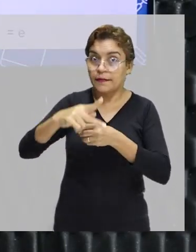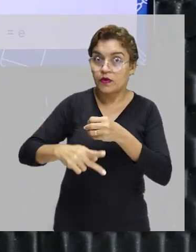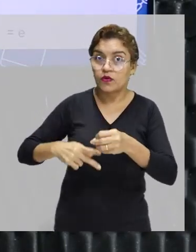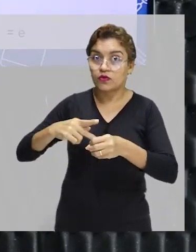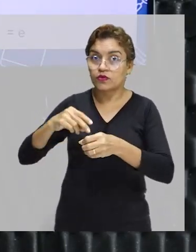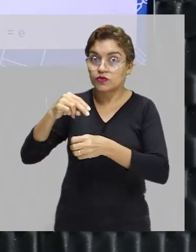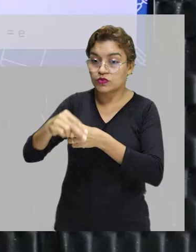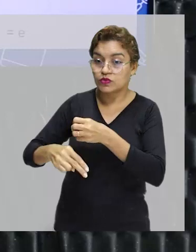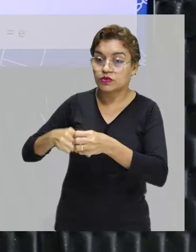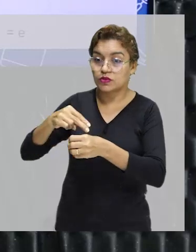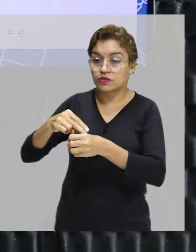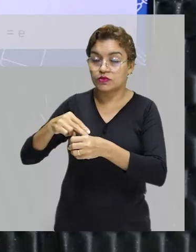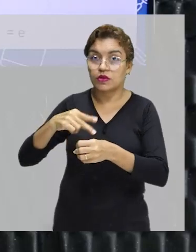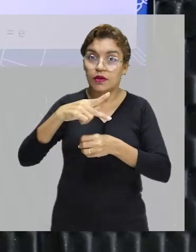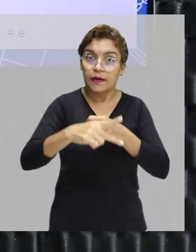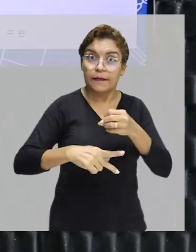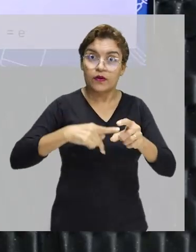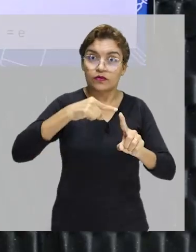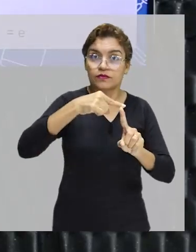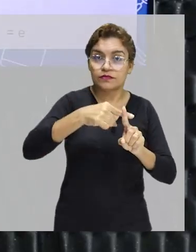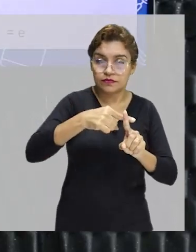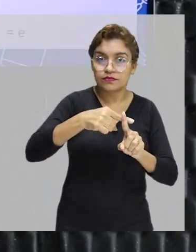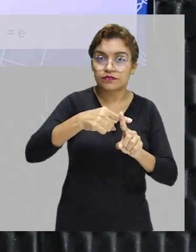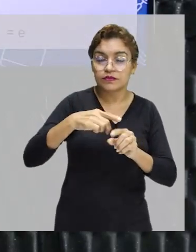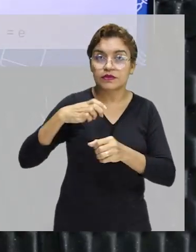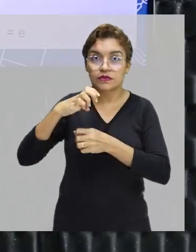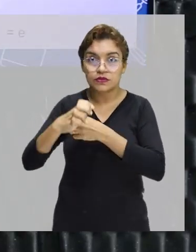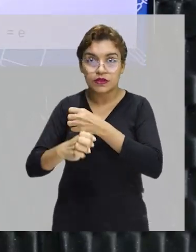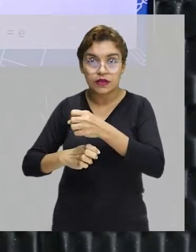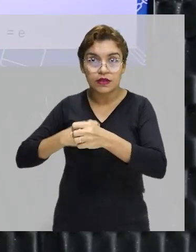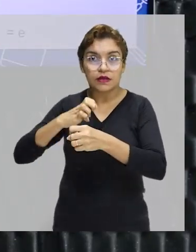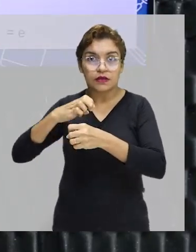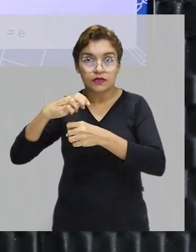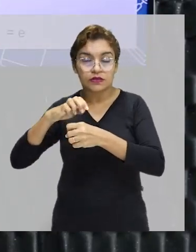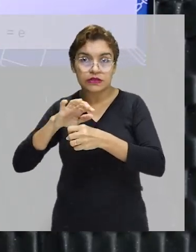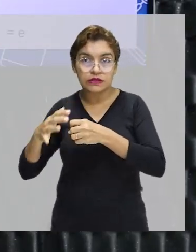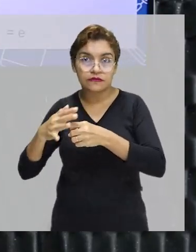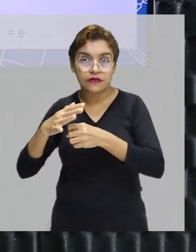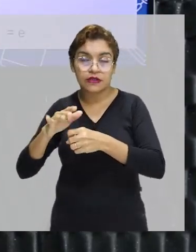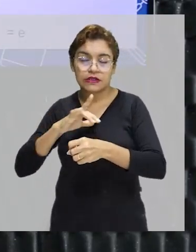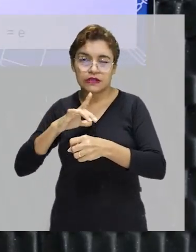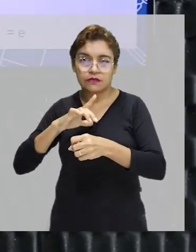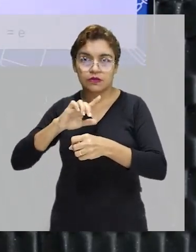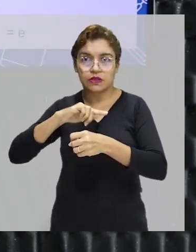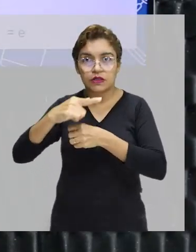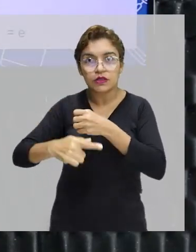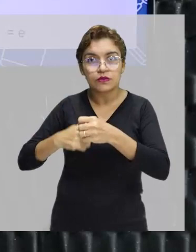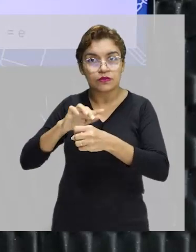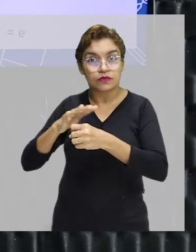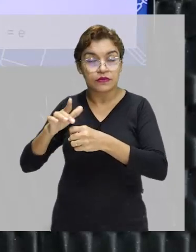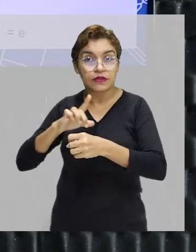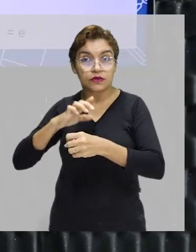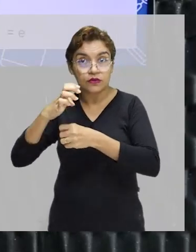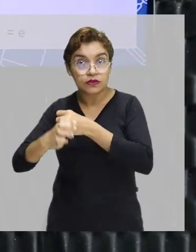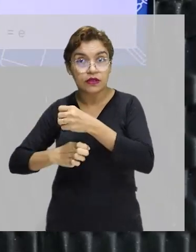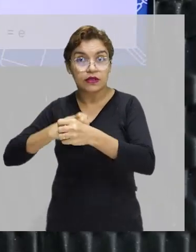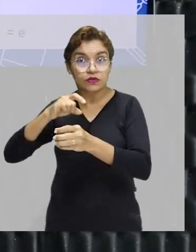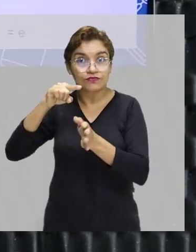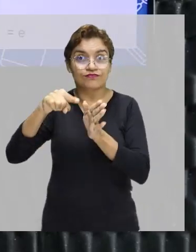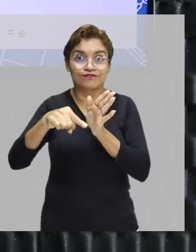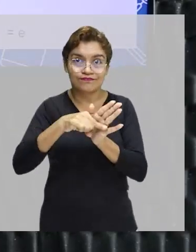as partículas positivas, na eletrosfera os elétrons, as partículas carregadas negativamente,